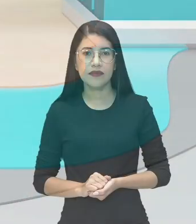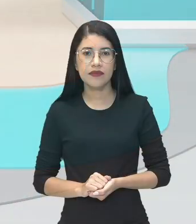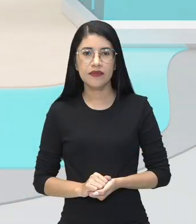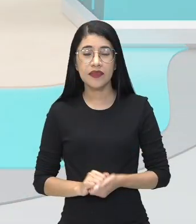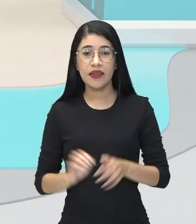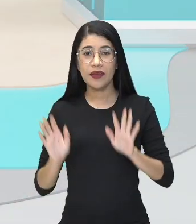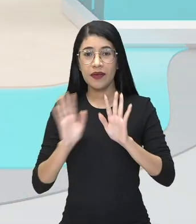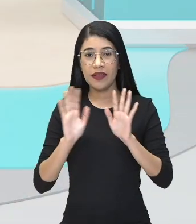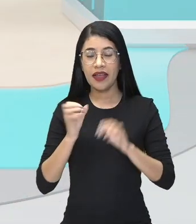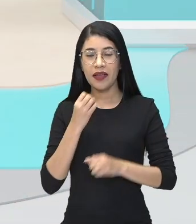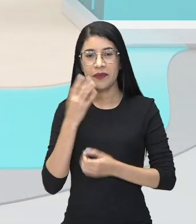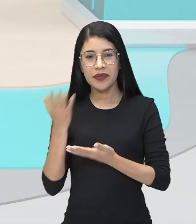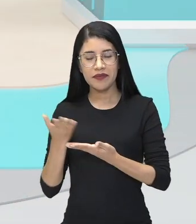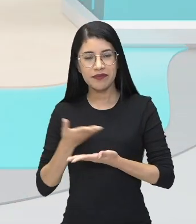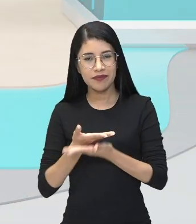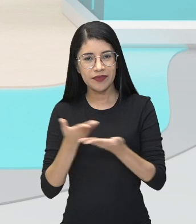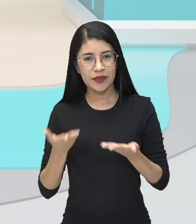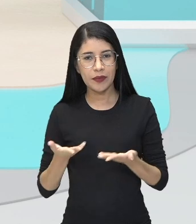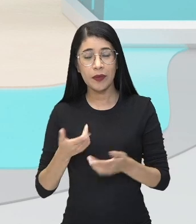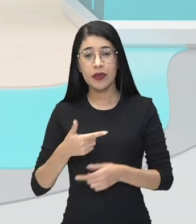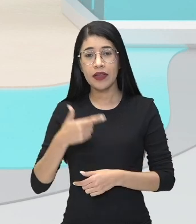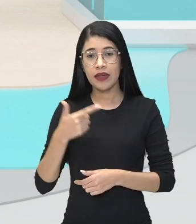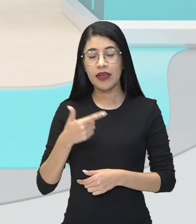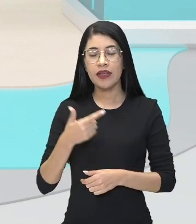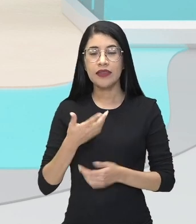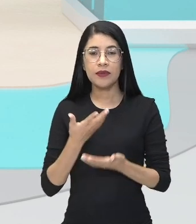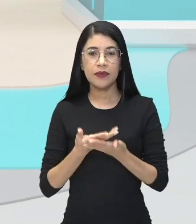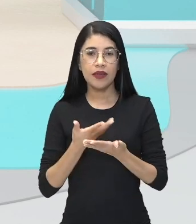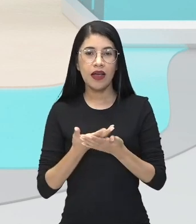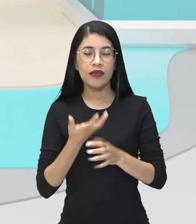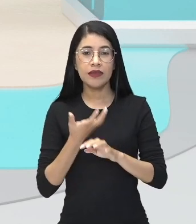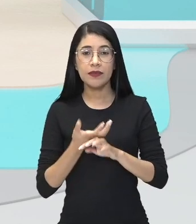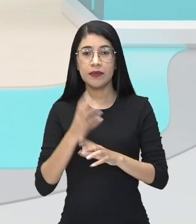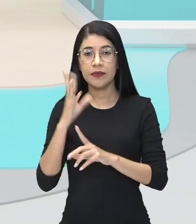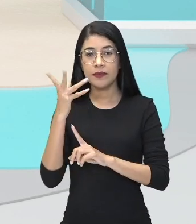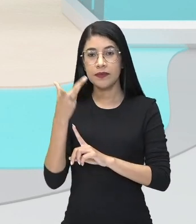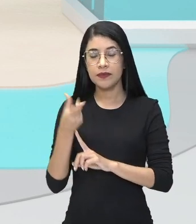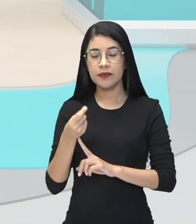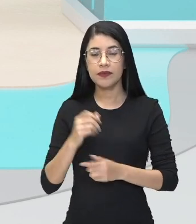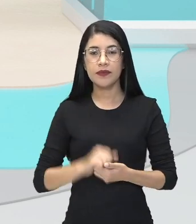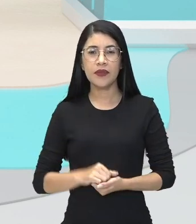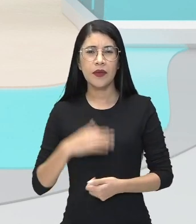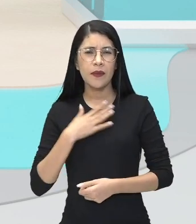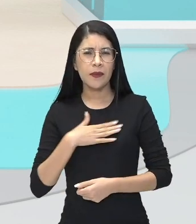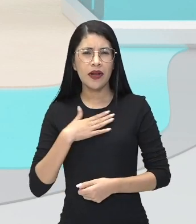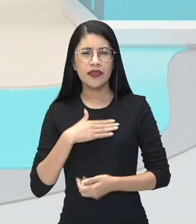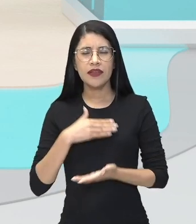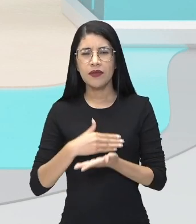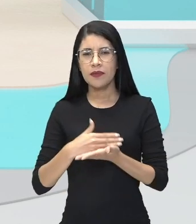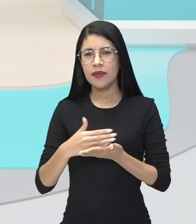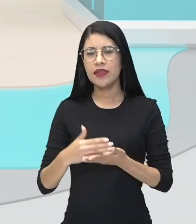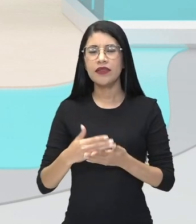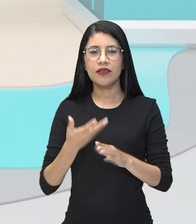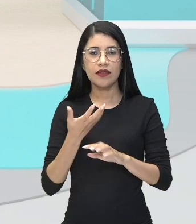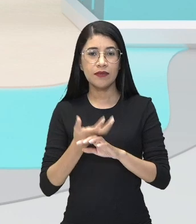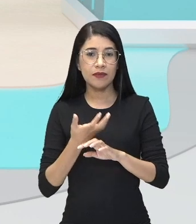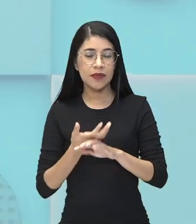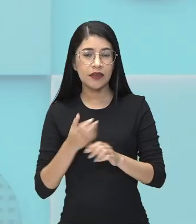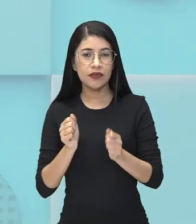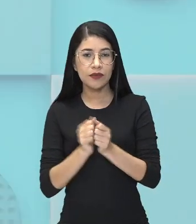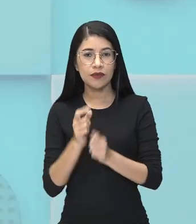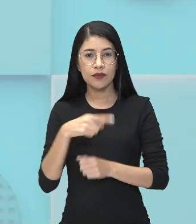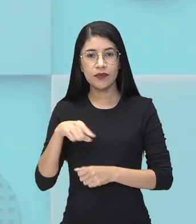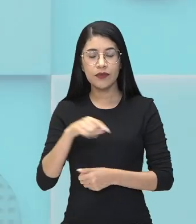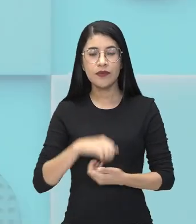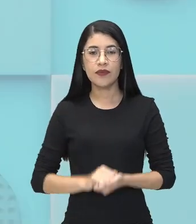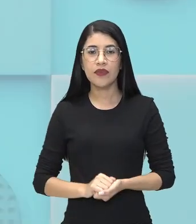Olá, sejam todos bem-vindos para a segunda etapa da componente de artes. É um prazer estar iniciando esse componente com vocês.